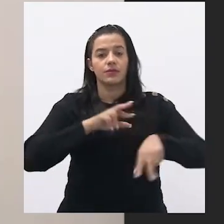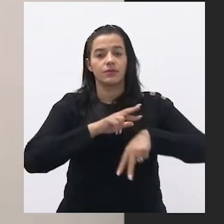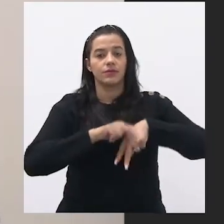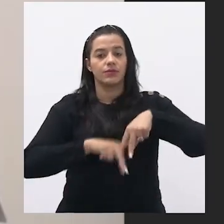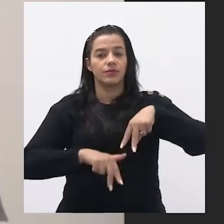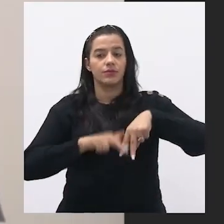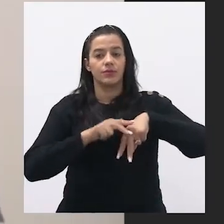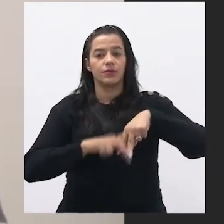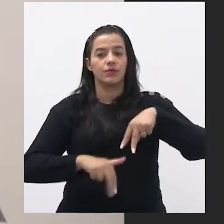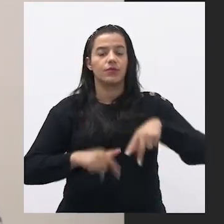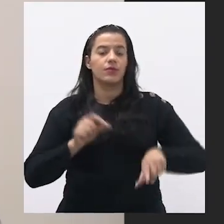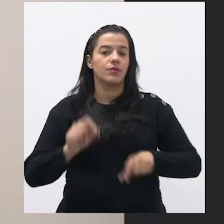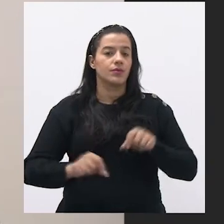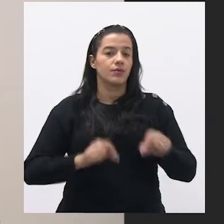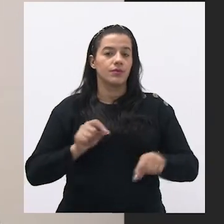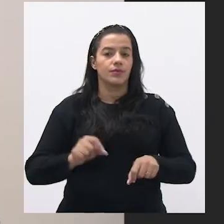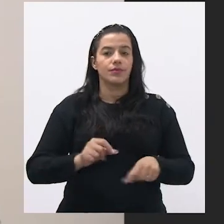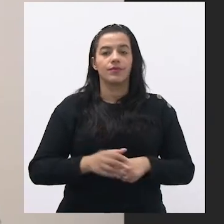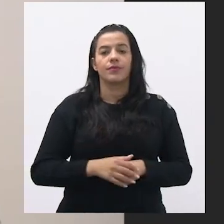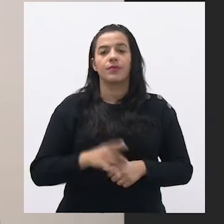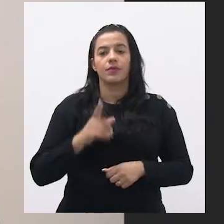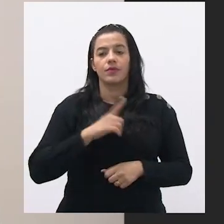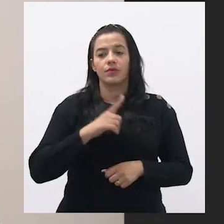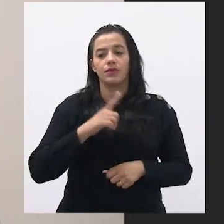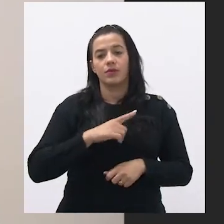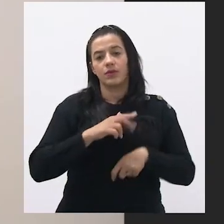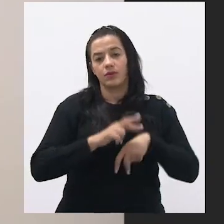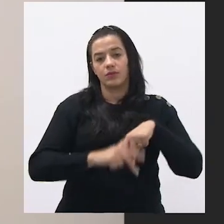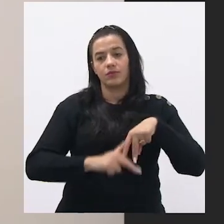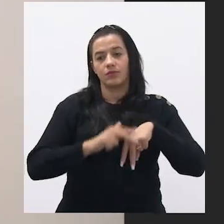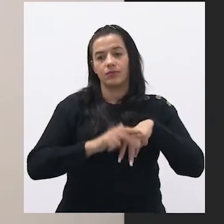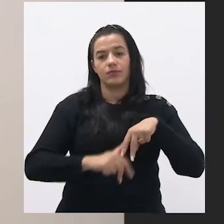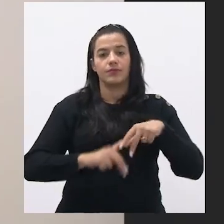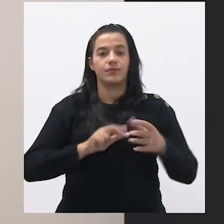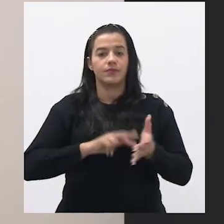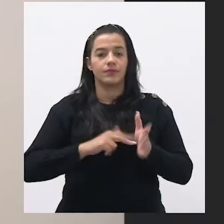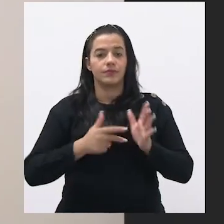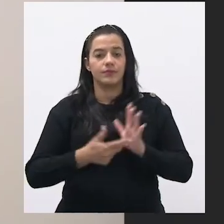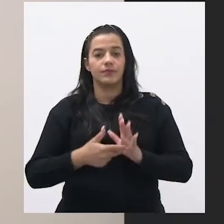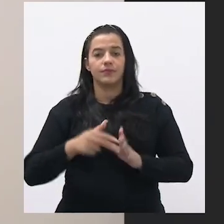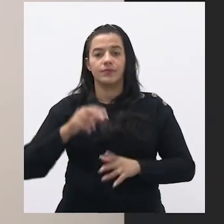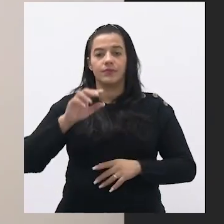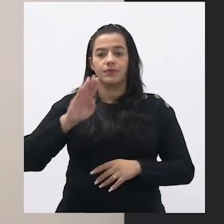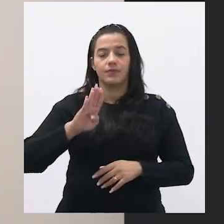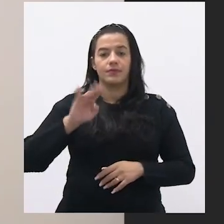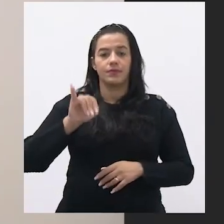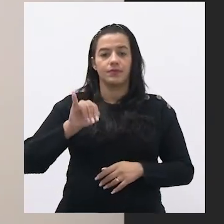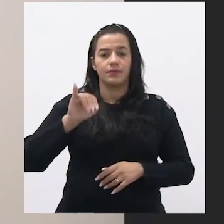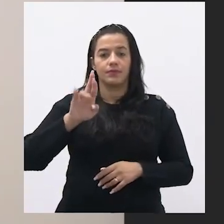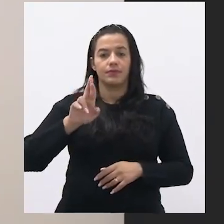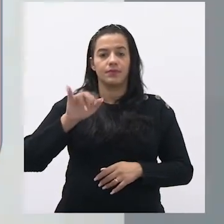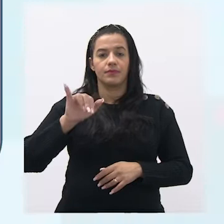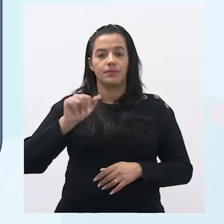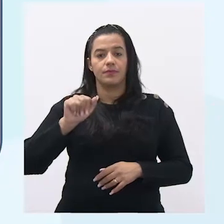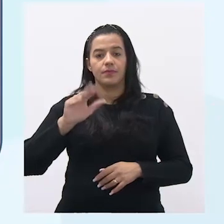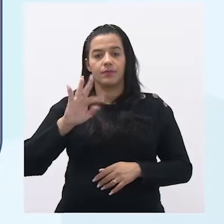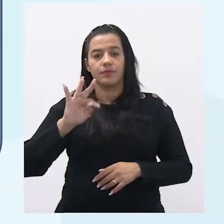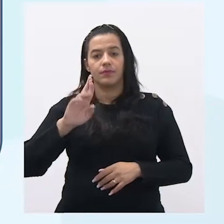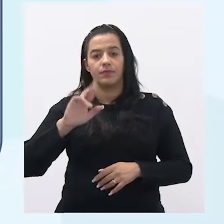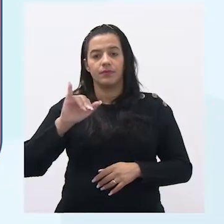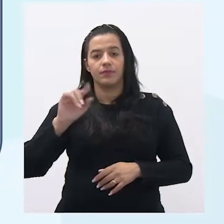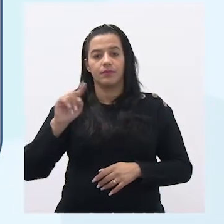Aí a gente tem uma definição de gênero da Beatriz Lins. A Beatriz Lins é uma antropóloga da USP, ela